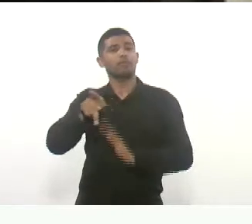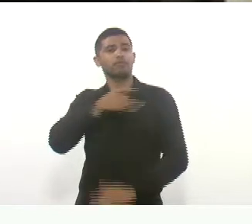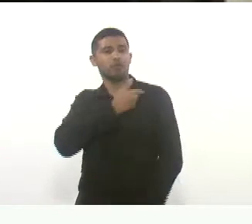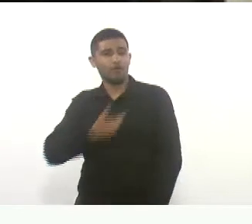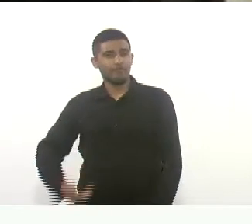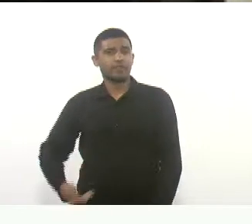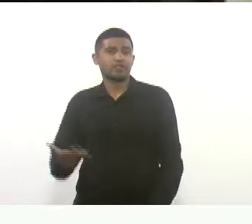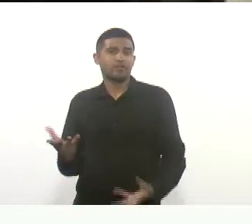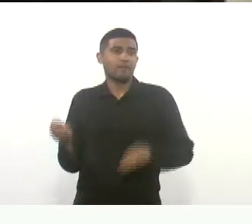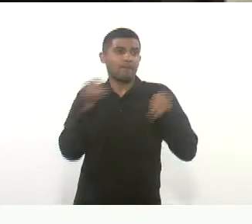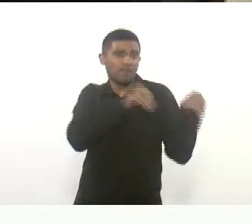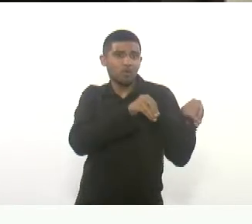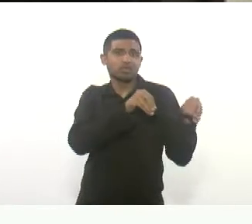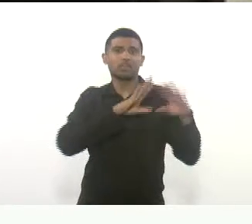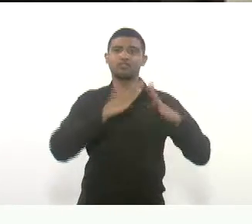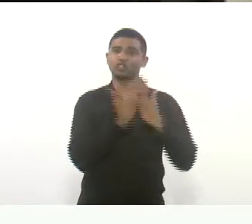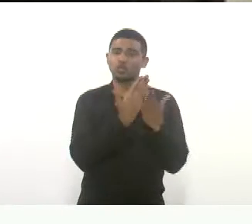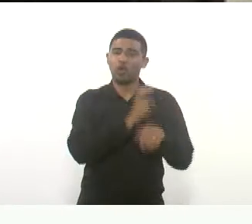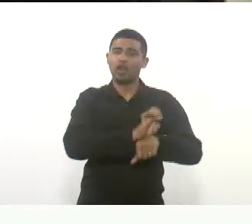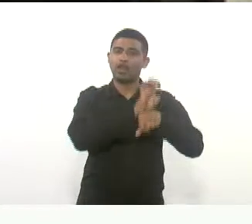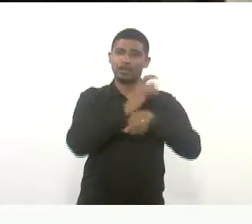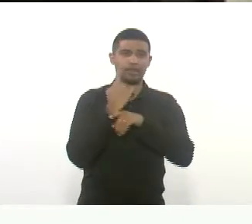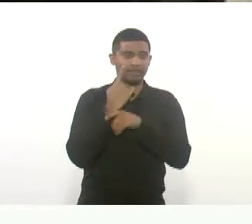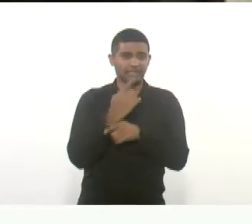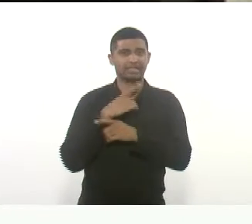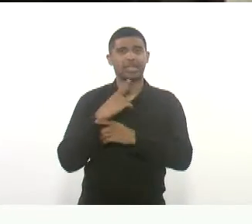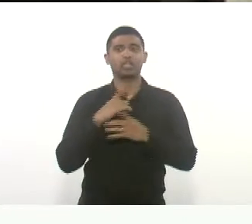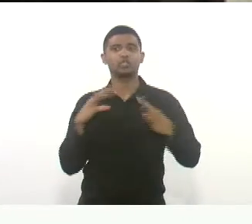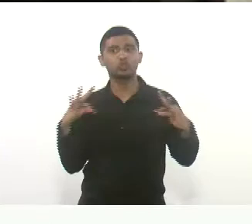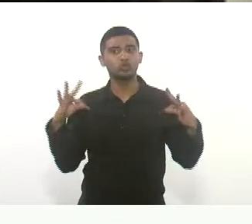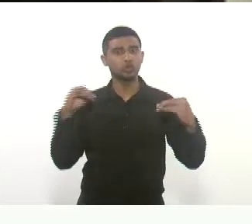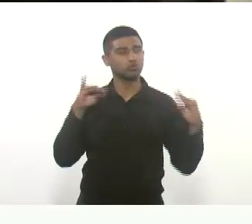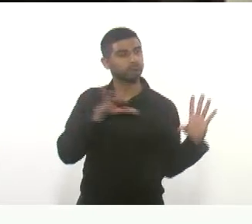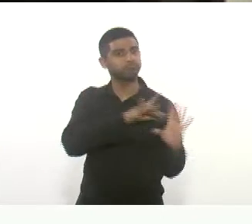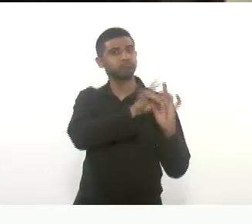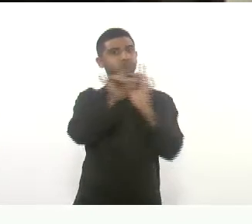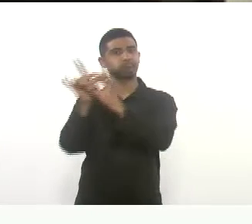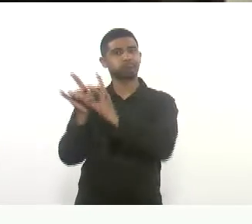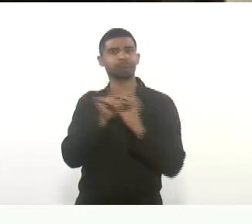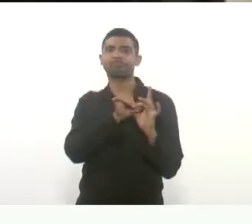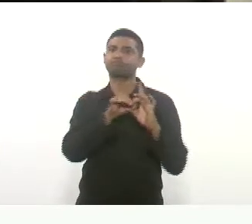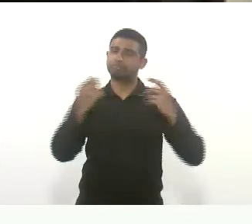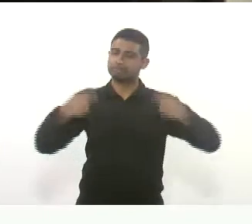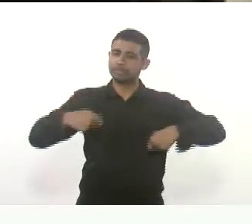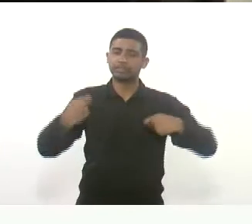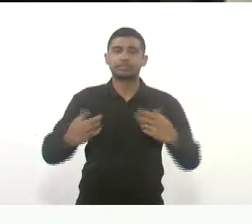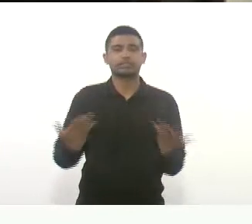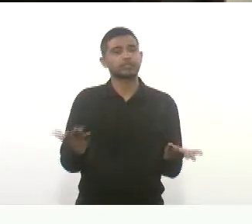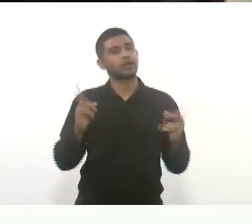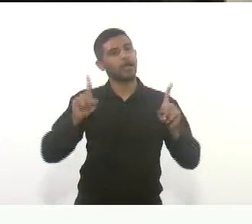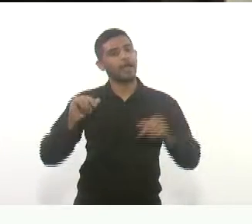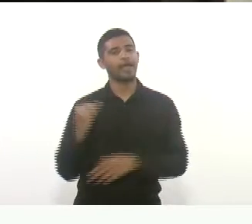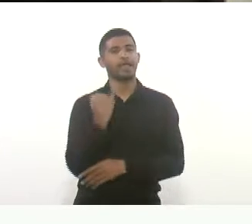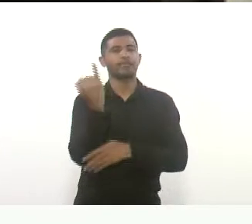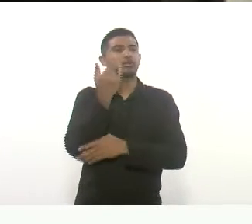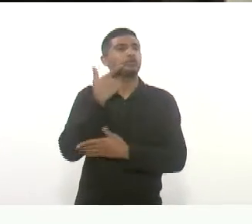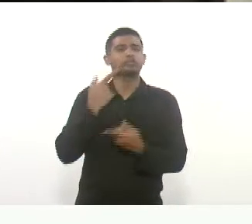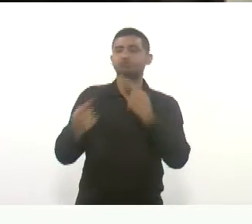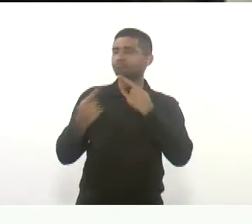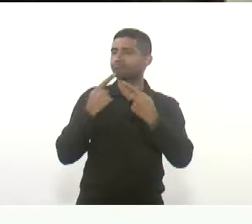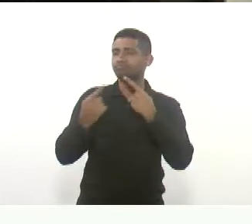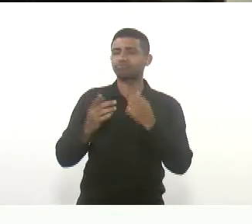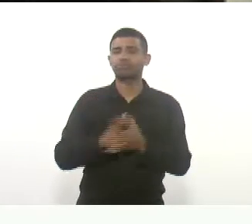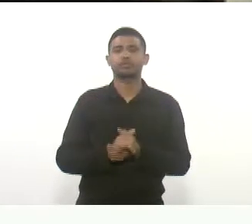que a educação estadual ela engloba tanto a educação municipal quanto a rede estadual de educação. Então é muito importante esse diálogo e a